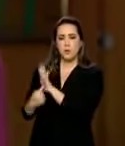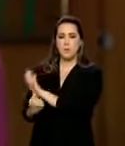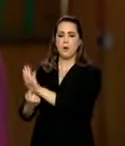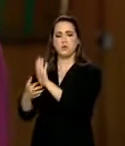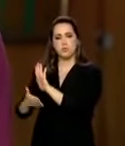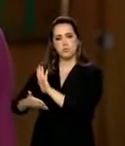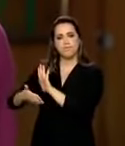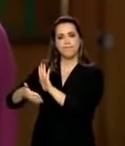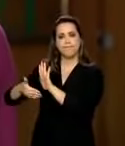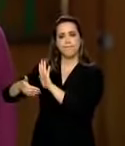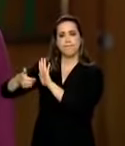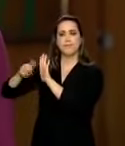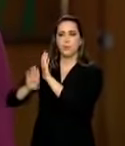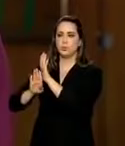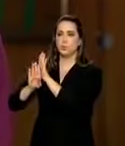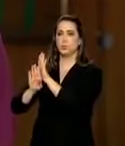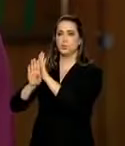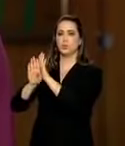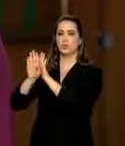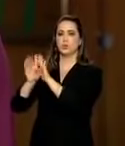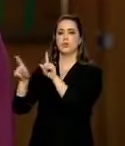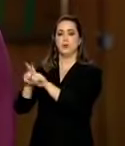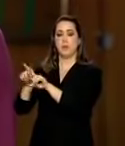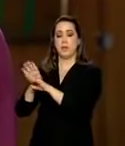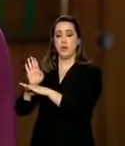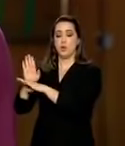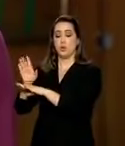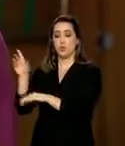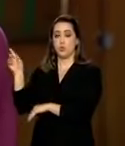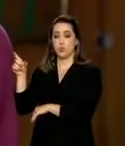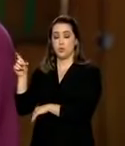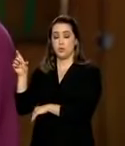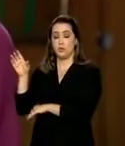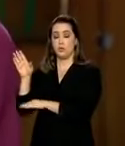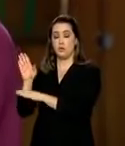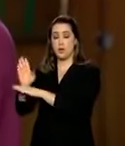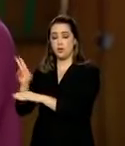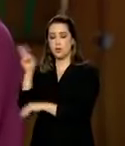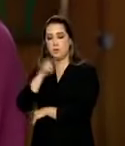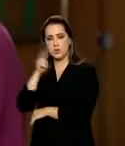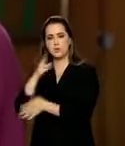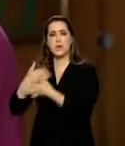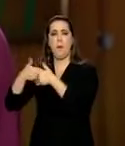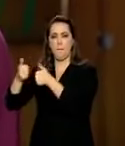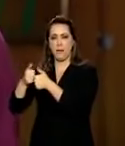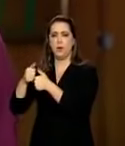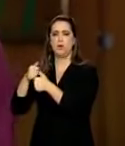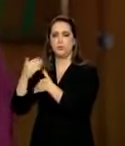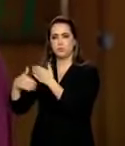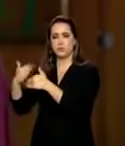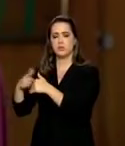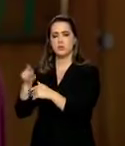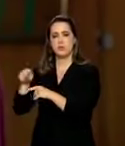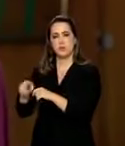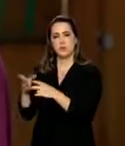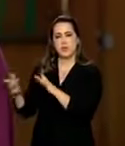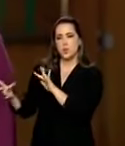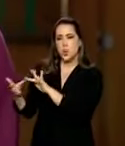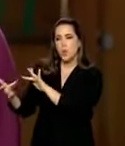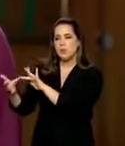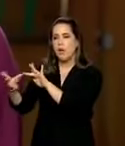de retomada e da importância que foi também o auxílio emergencial. O senhor prorrogou o auxílio, esse contato pessoalmente com